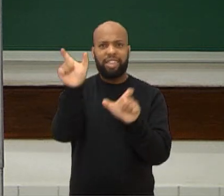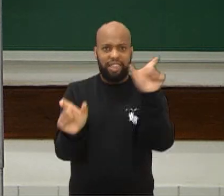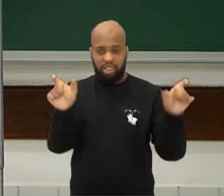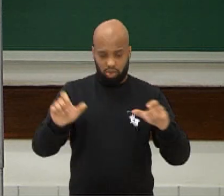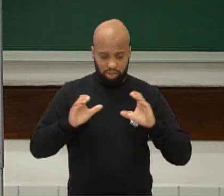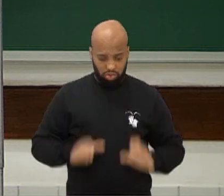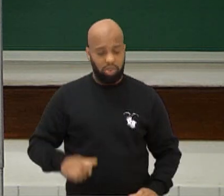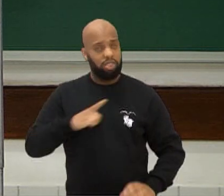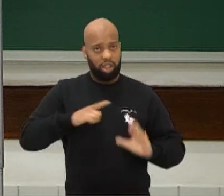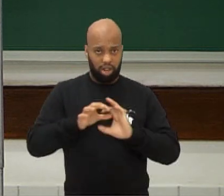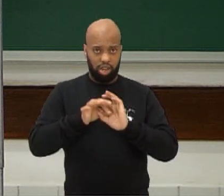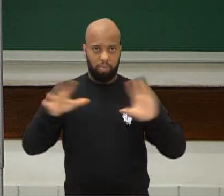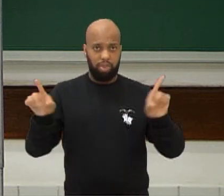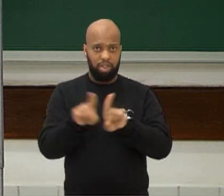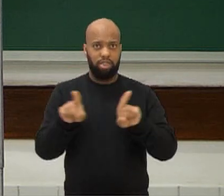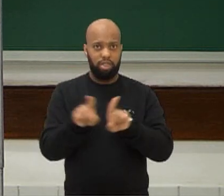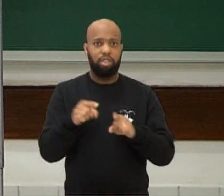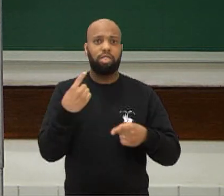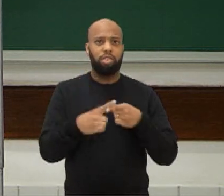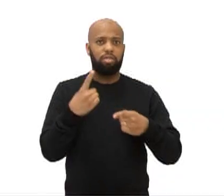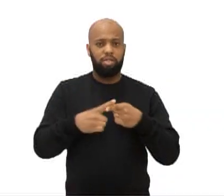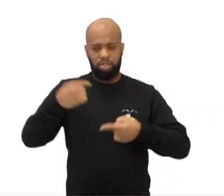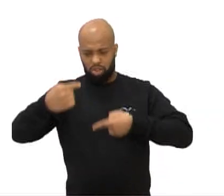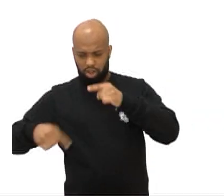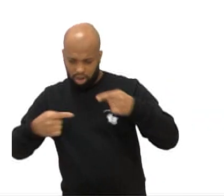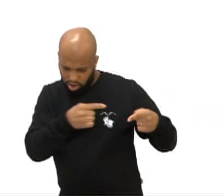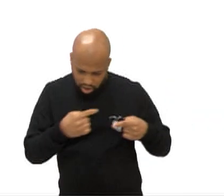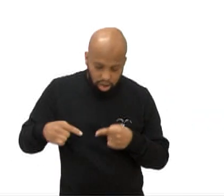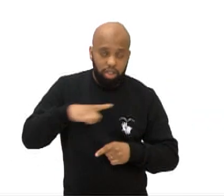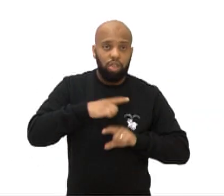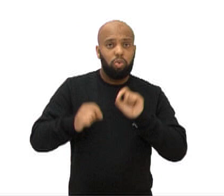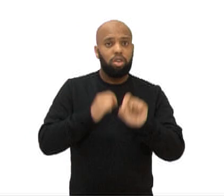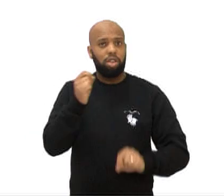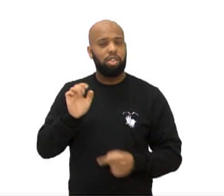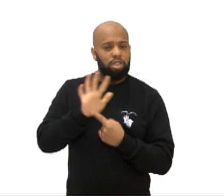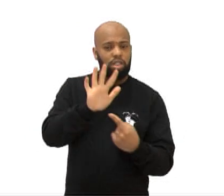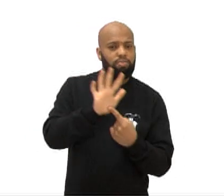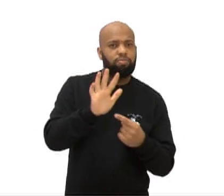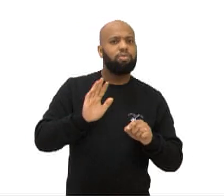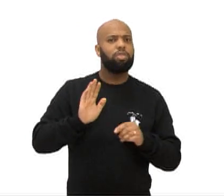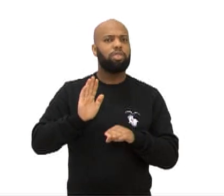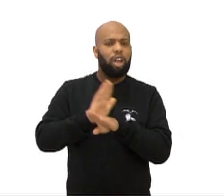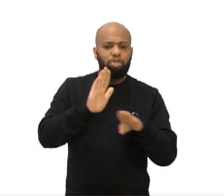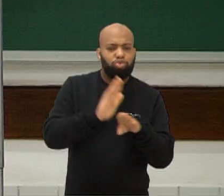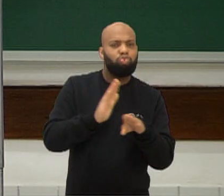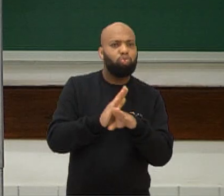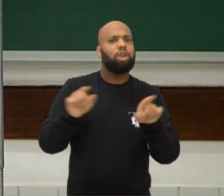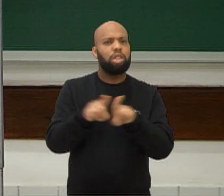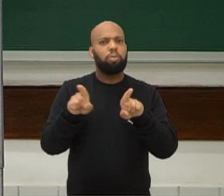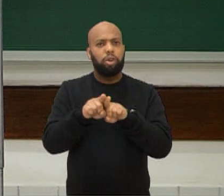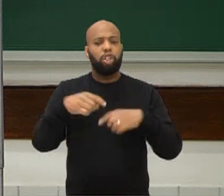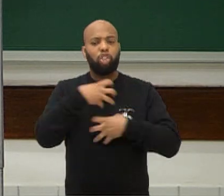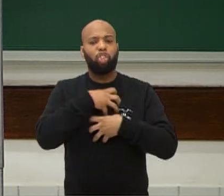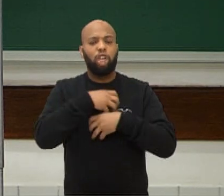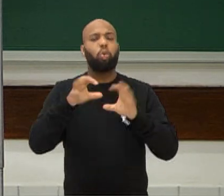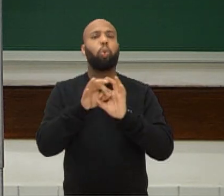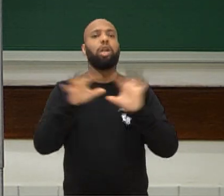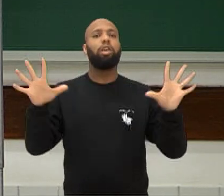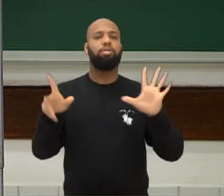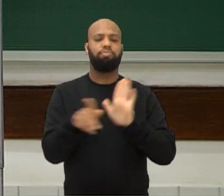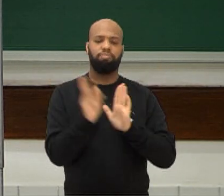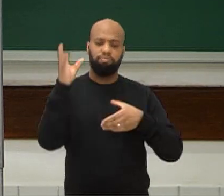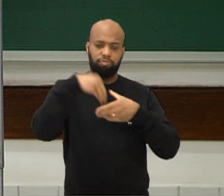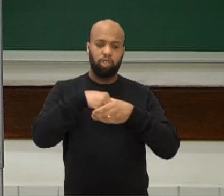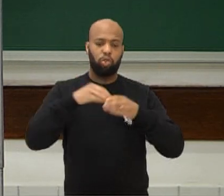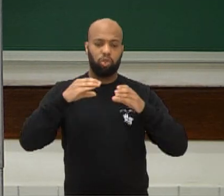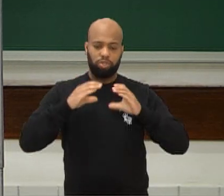têm liberdade. O conflito político ajuda a construir uma sociedade mais livre. Então, justamente